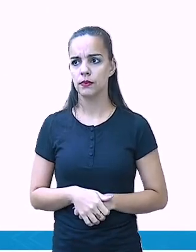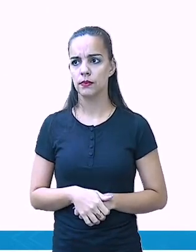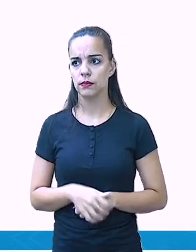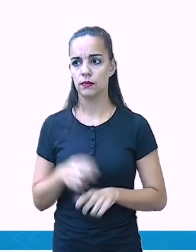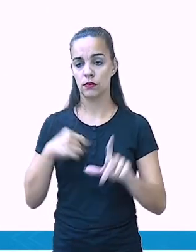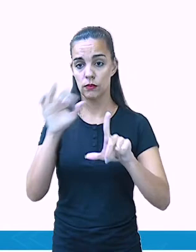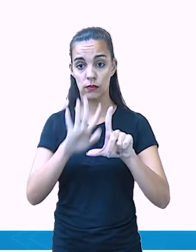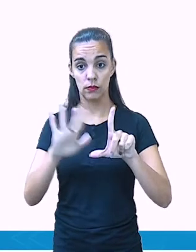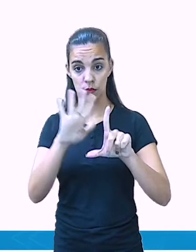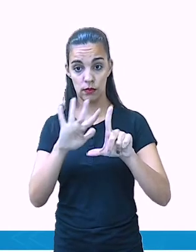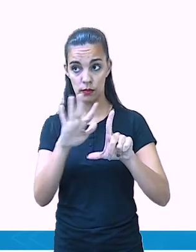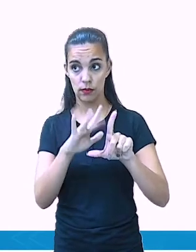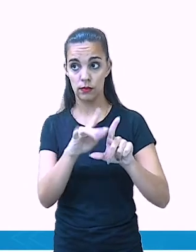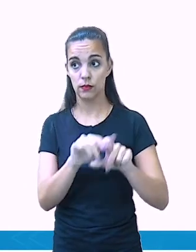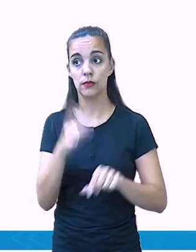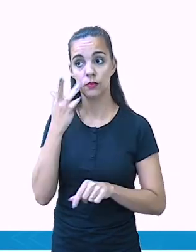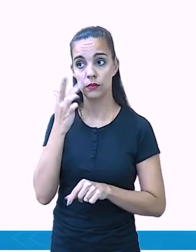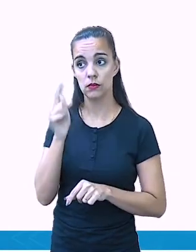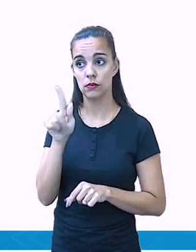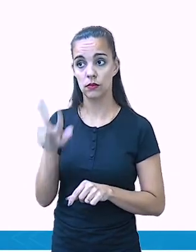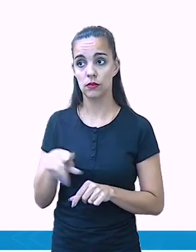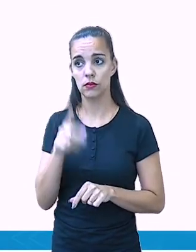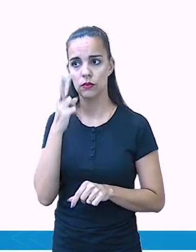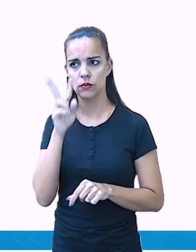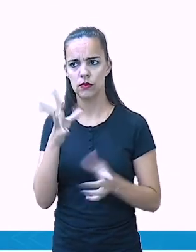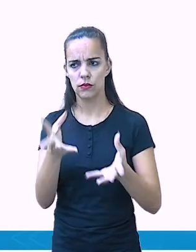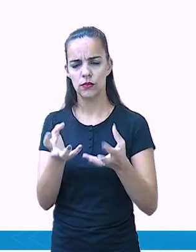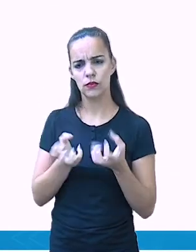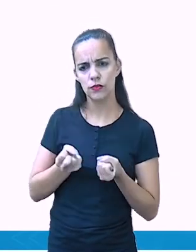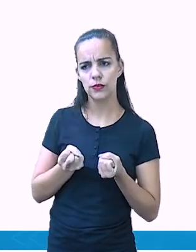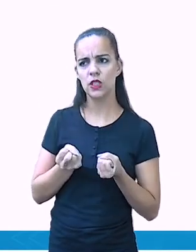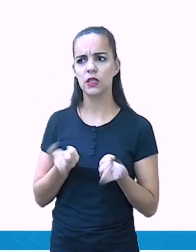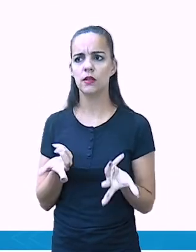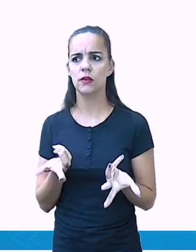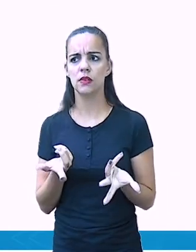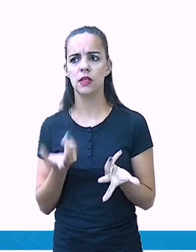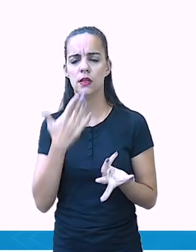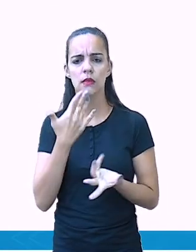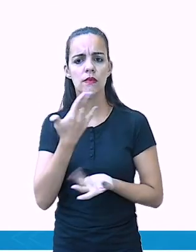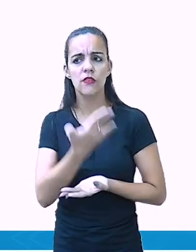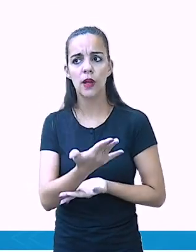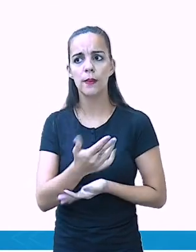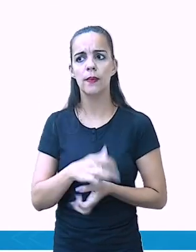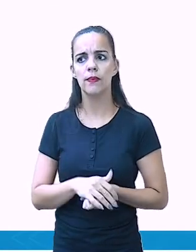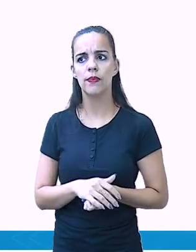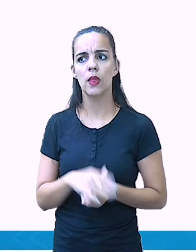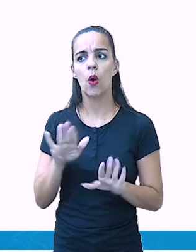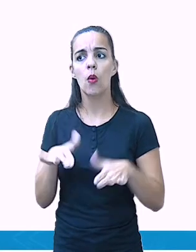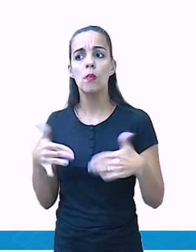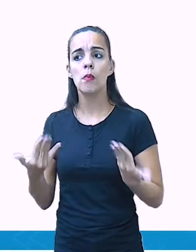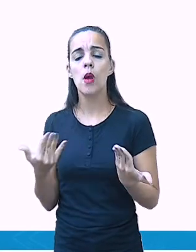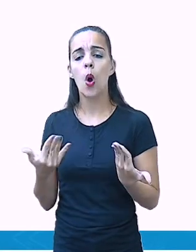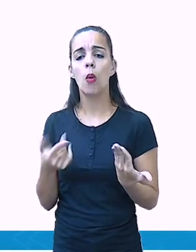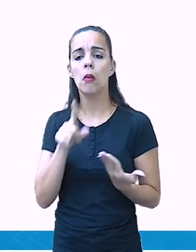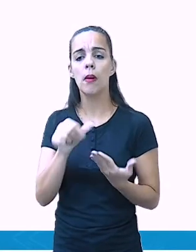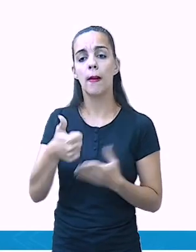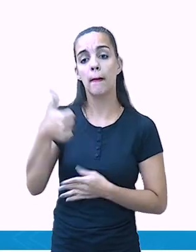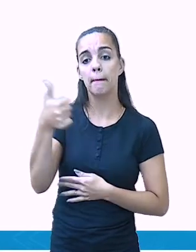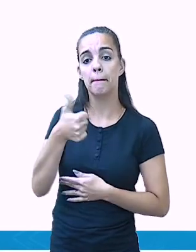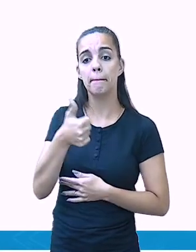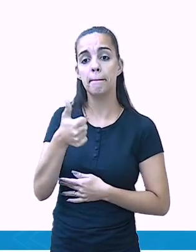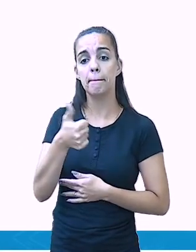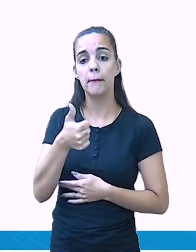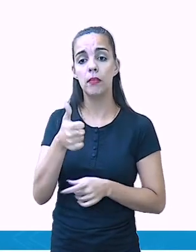na plataforma, você pode receber alguma atividade que vai pedir para você qual é a primeira